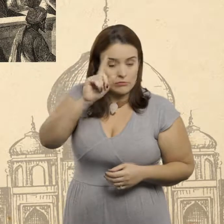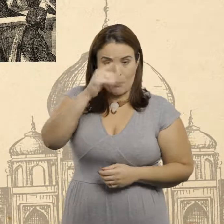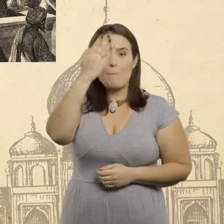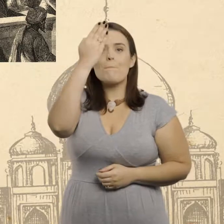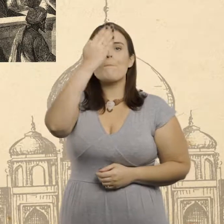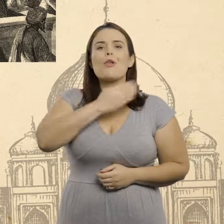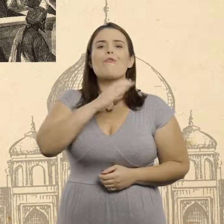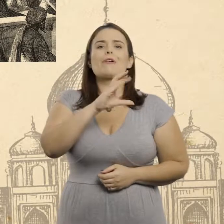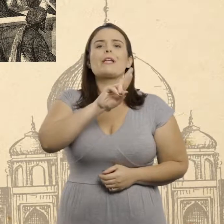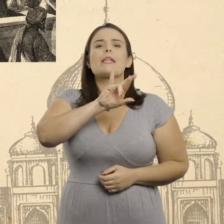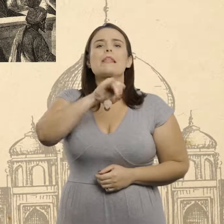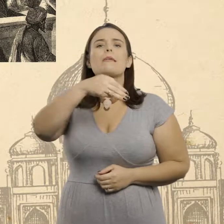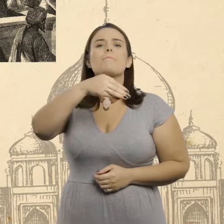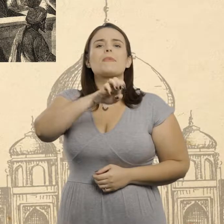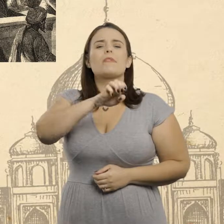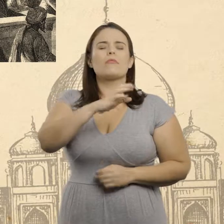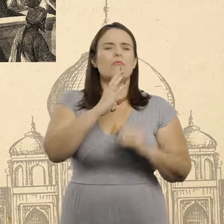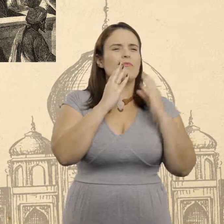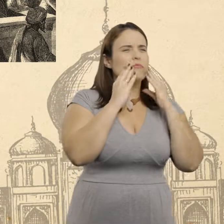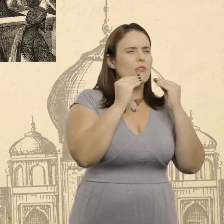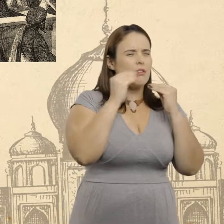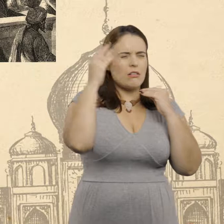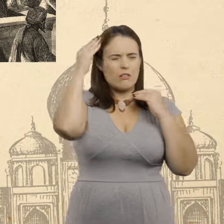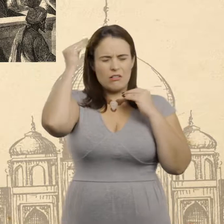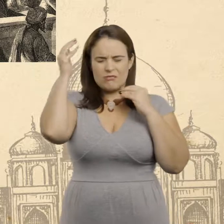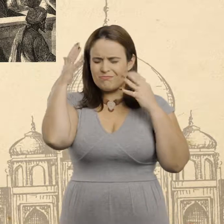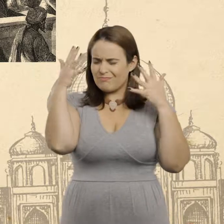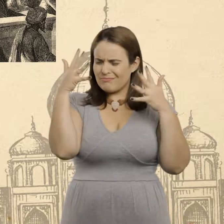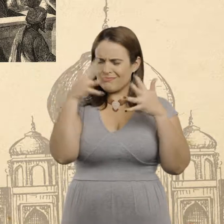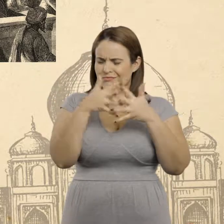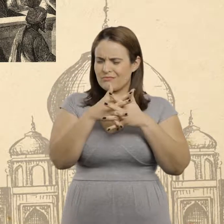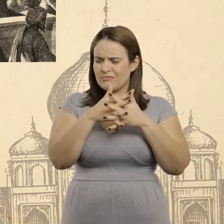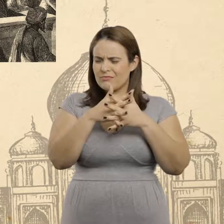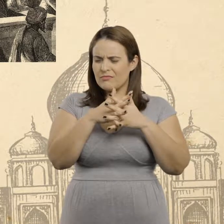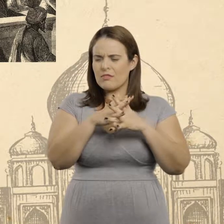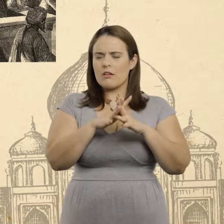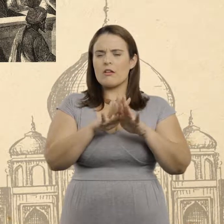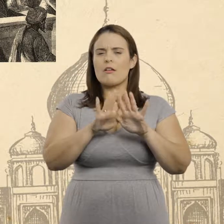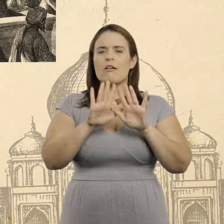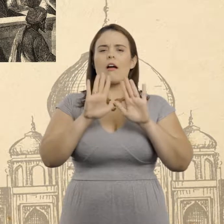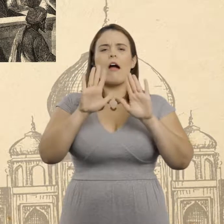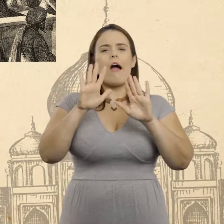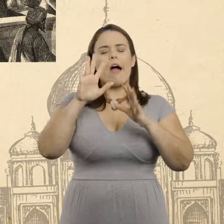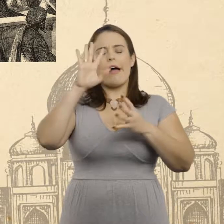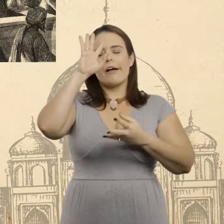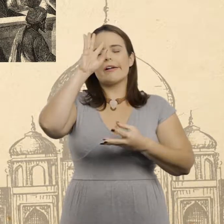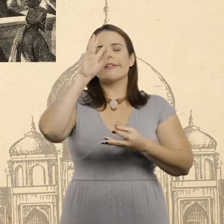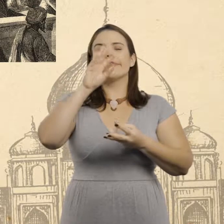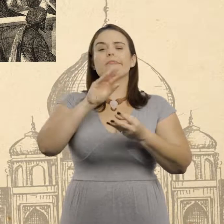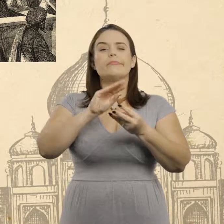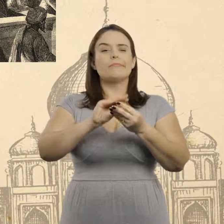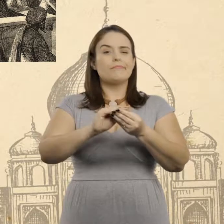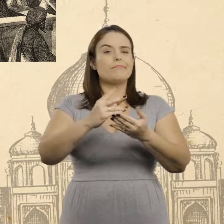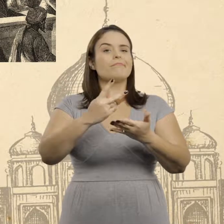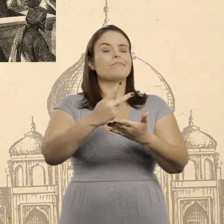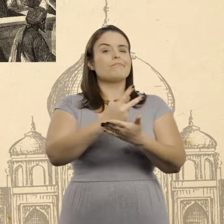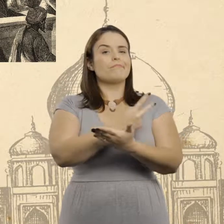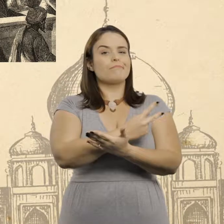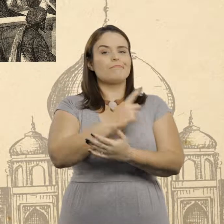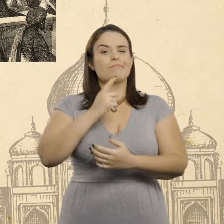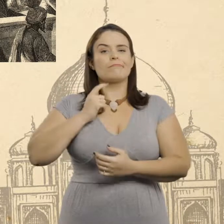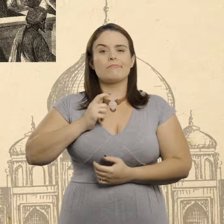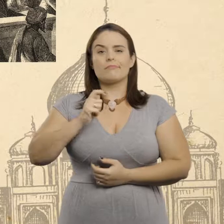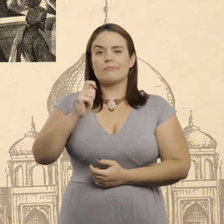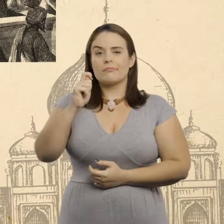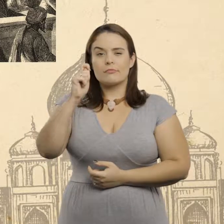de um crime. Phileas Fogg e Passepartout estavam confusos, mas logo perceberam o que tinha acontecido. O